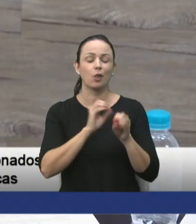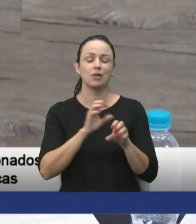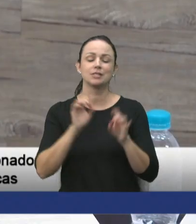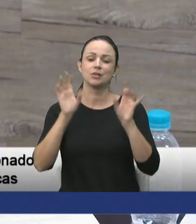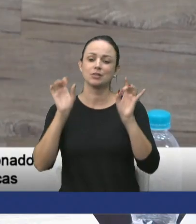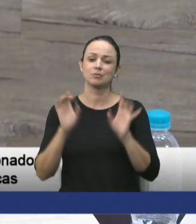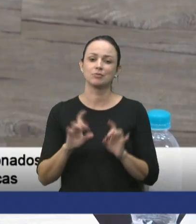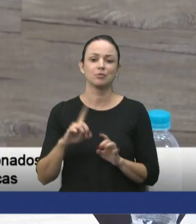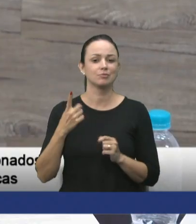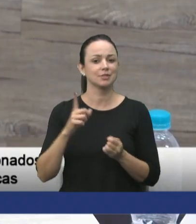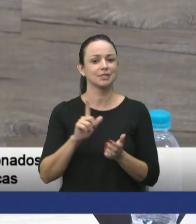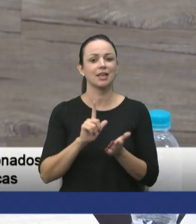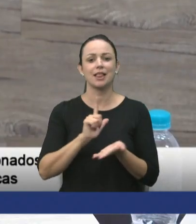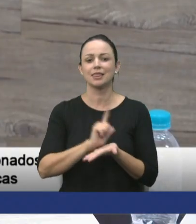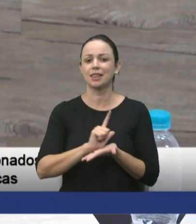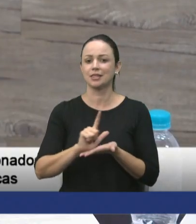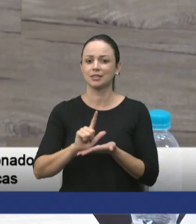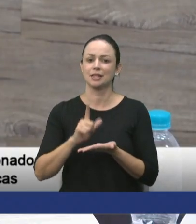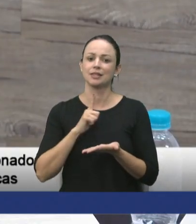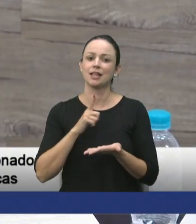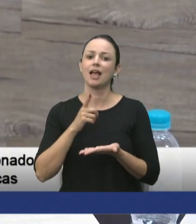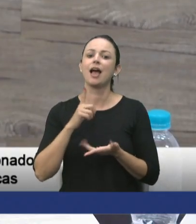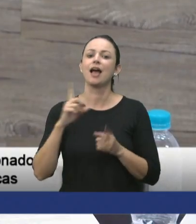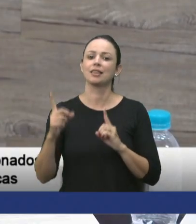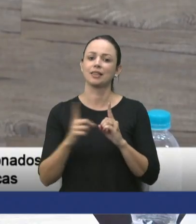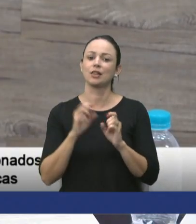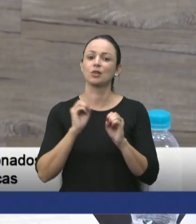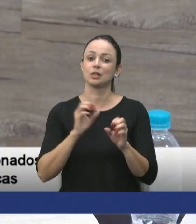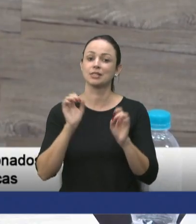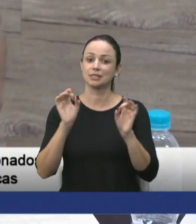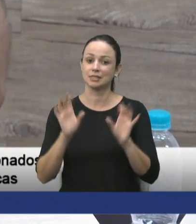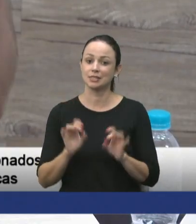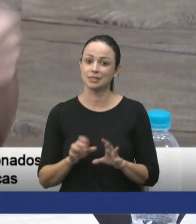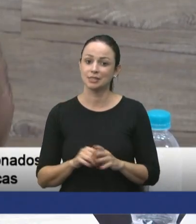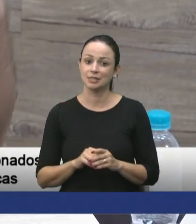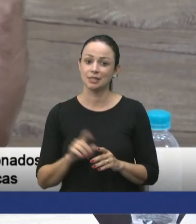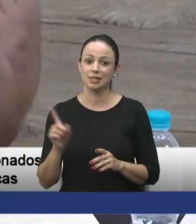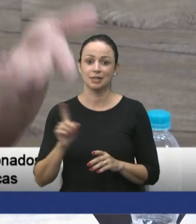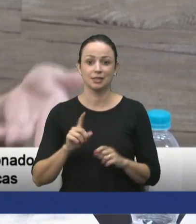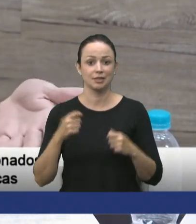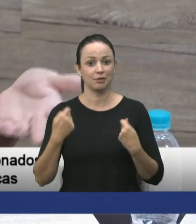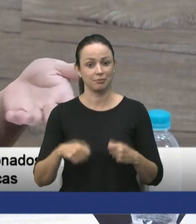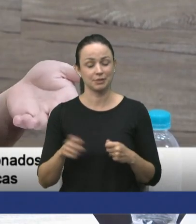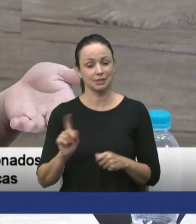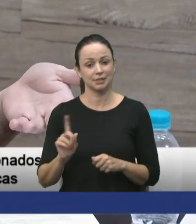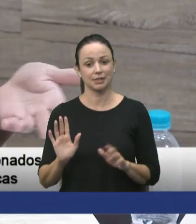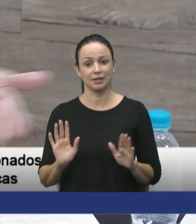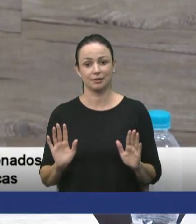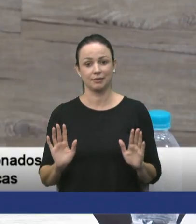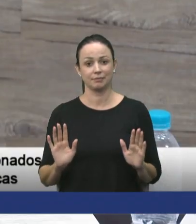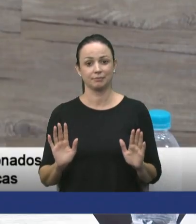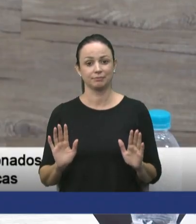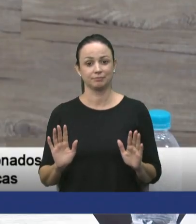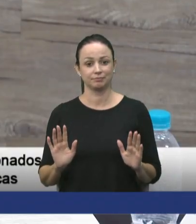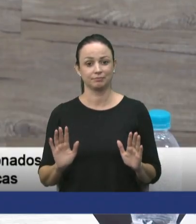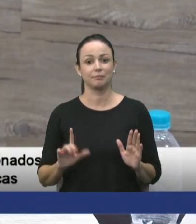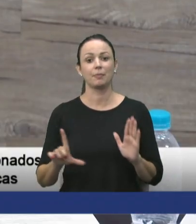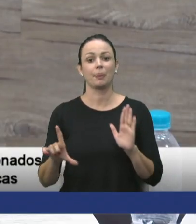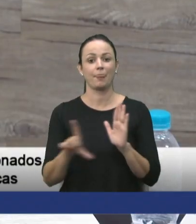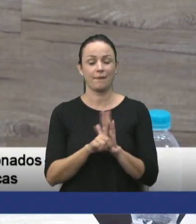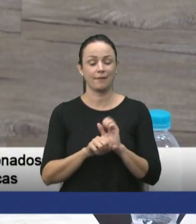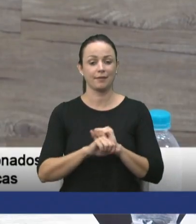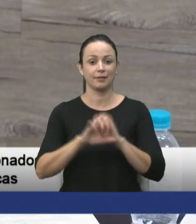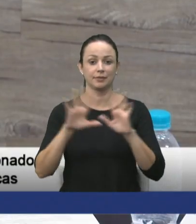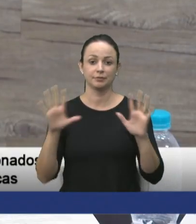ter laudo para ter atendimento à educação especial. Não deveria precisar, né? A legislação é bem clara,